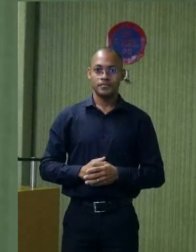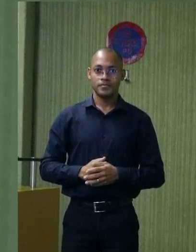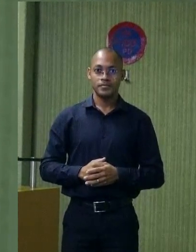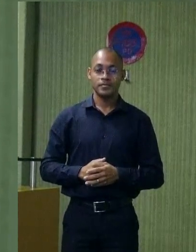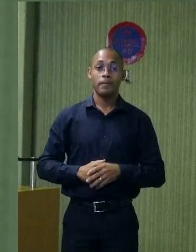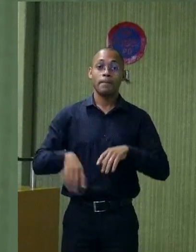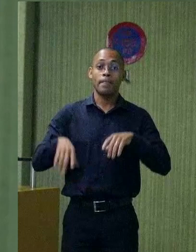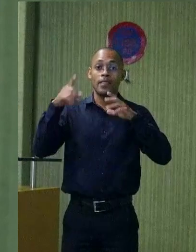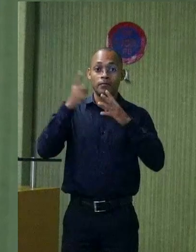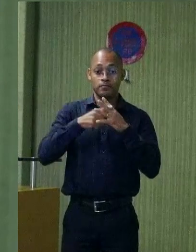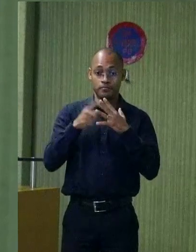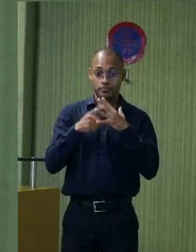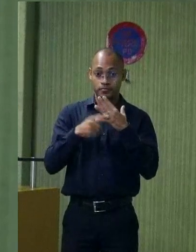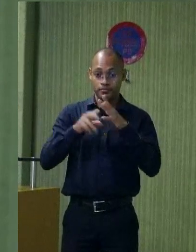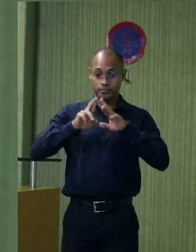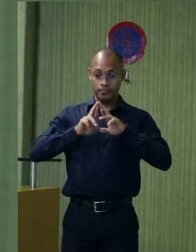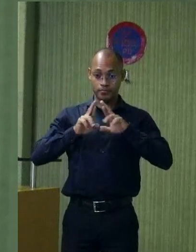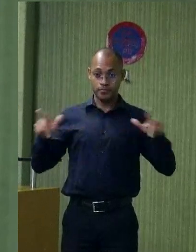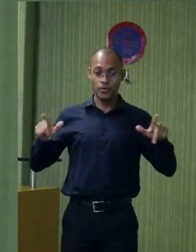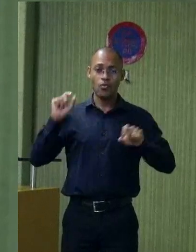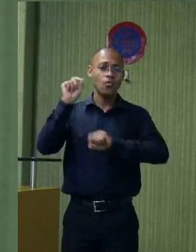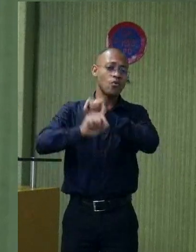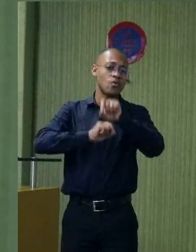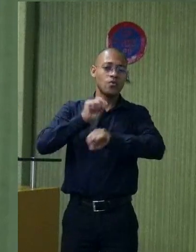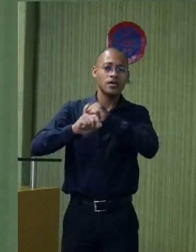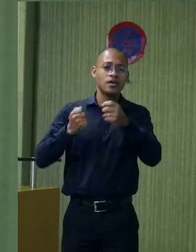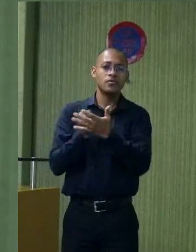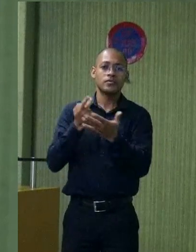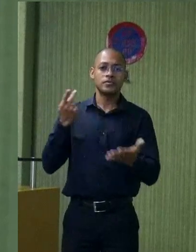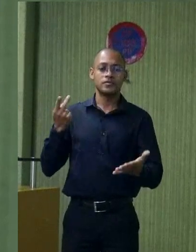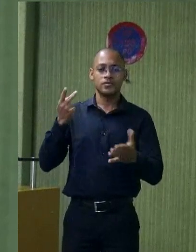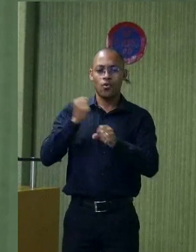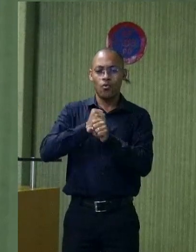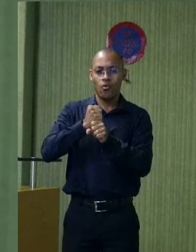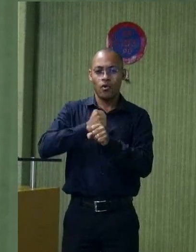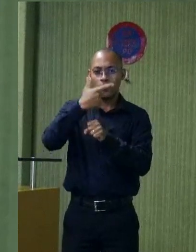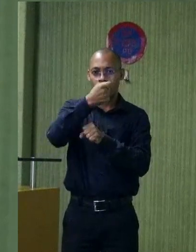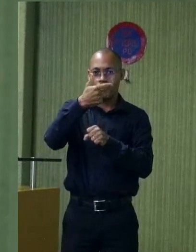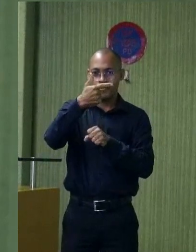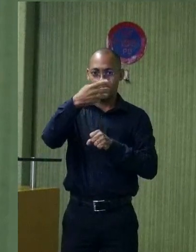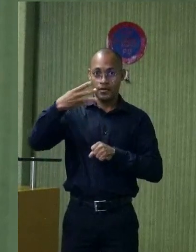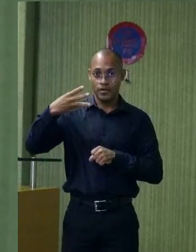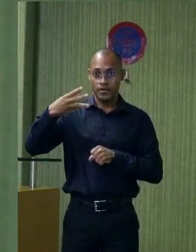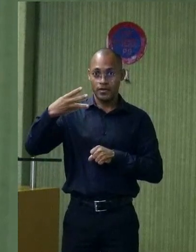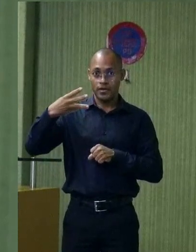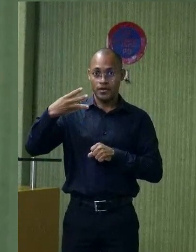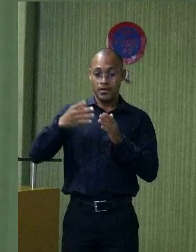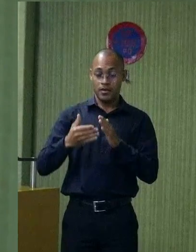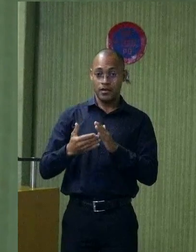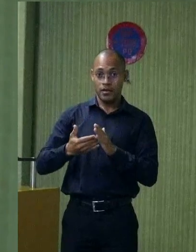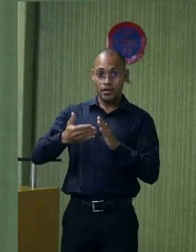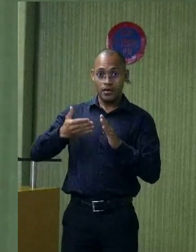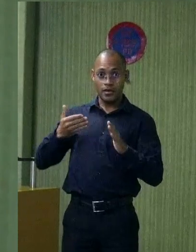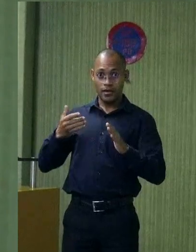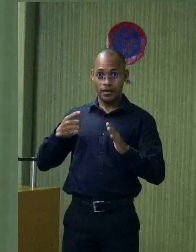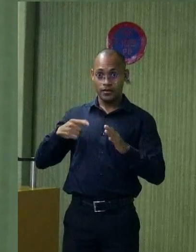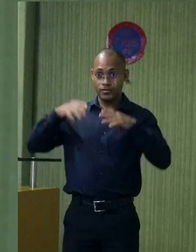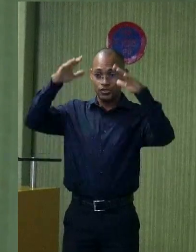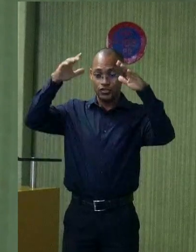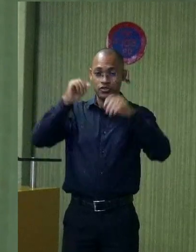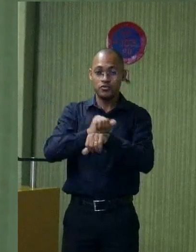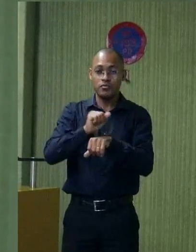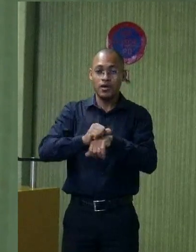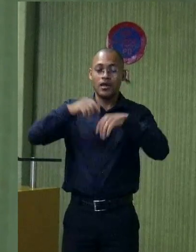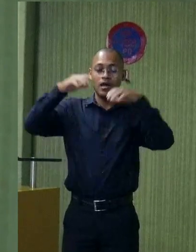diferenciado o que que se foi feito já desde 2023 com essa antecipação da este esse